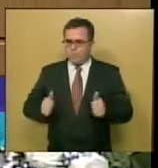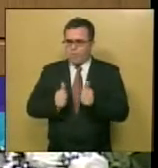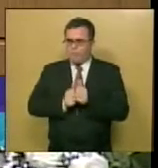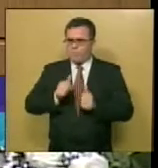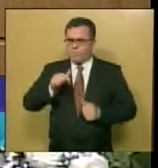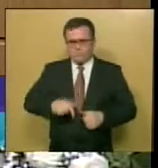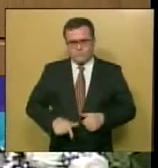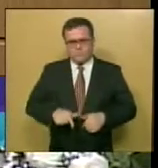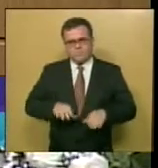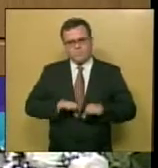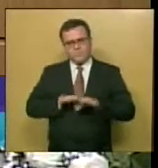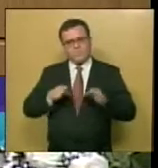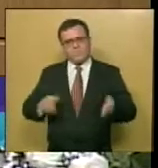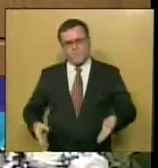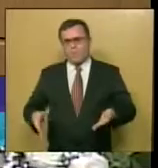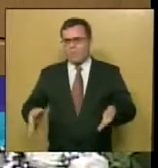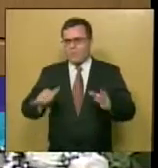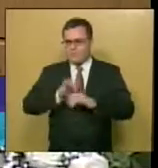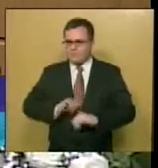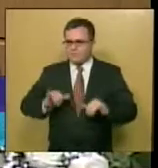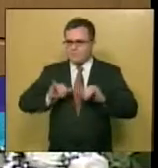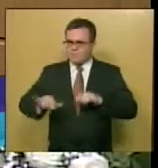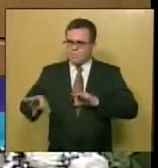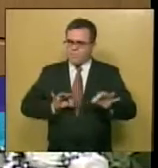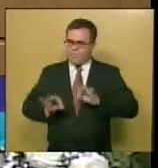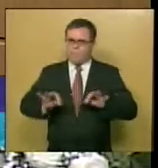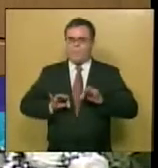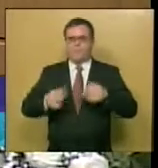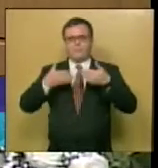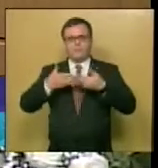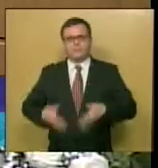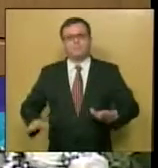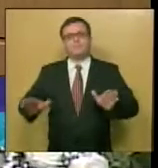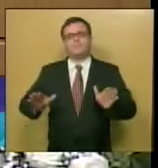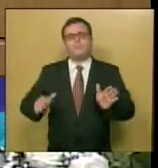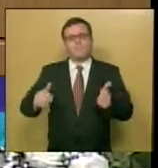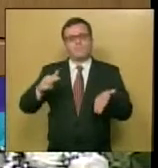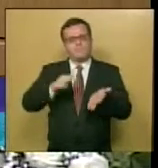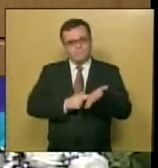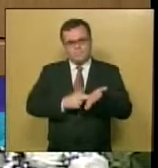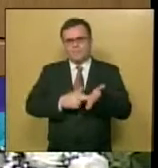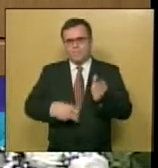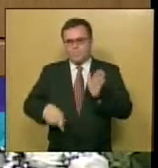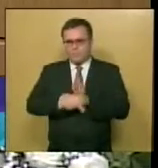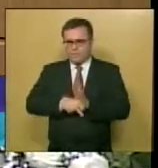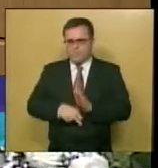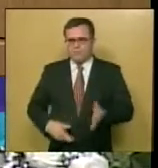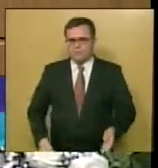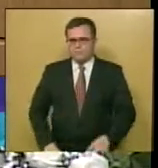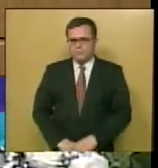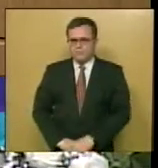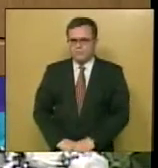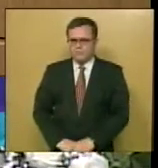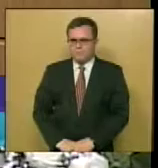para este ato, a fim de conduzir o lançamento do selo postal personalizado.